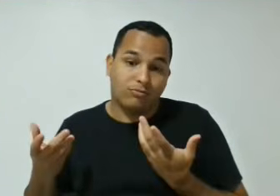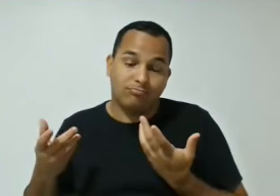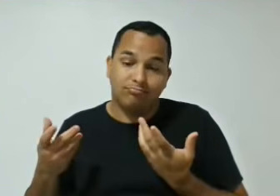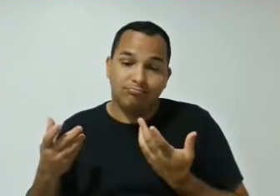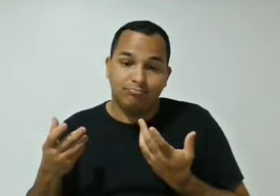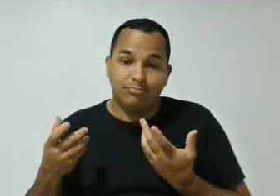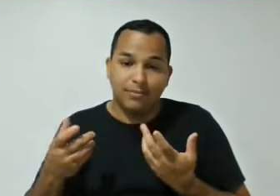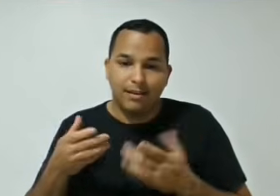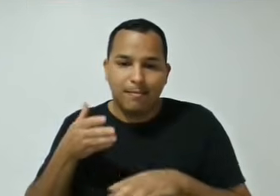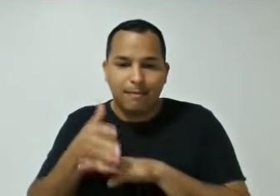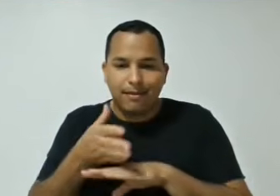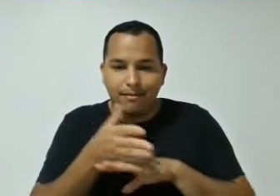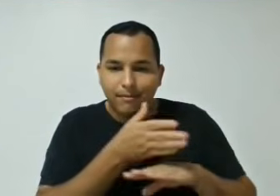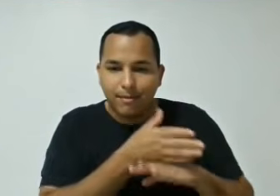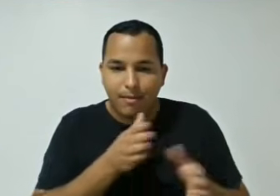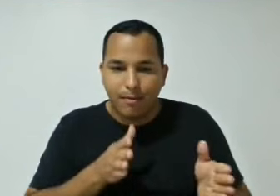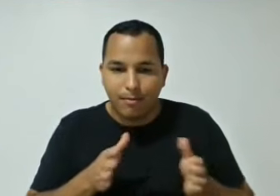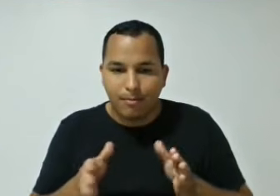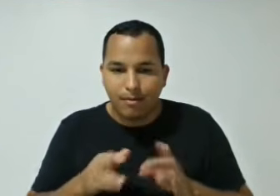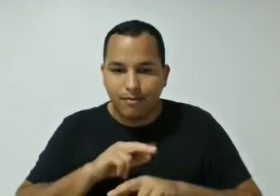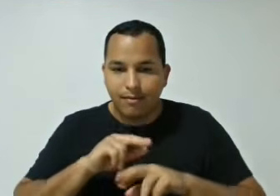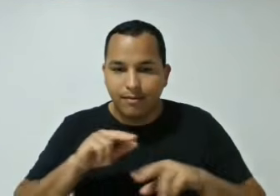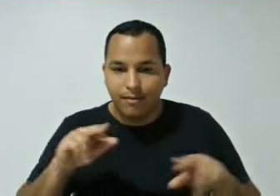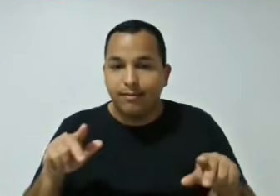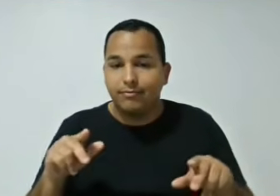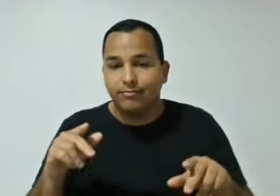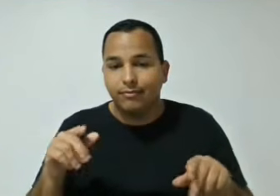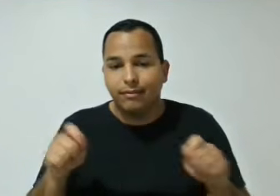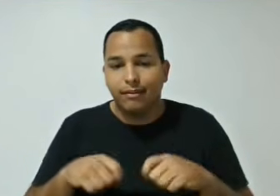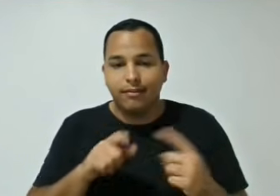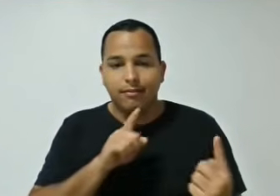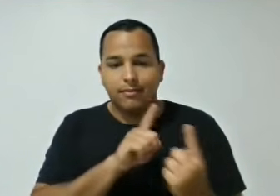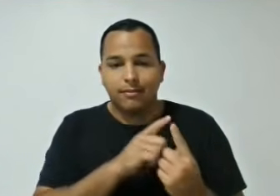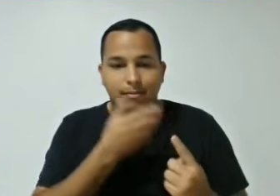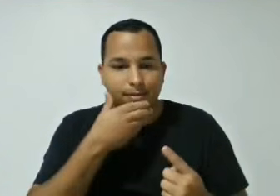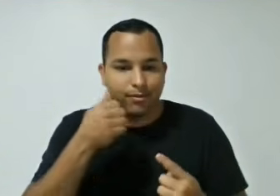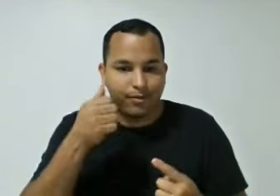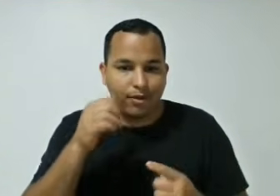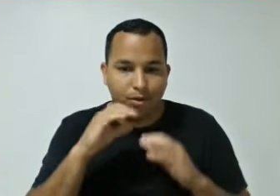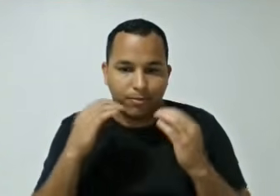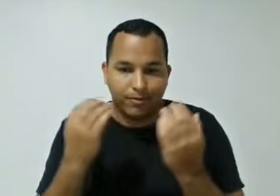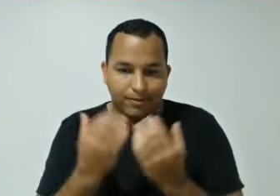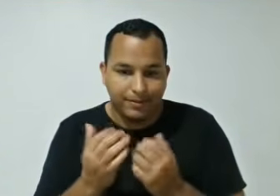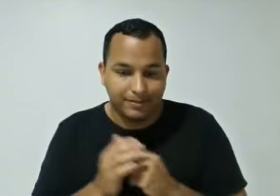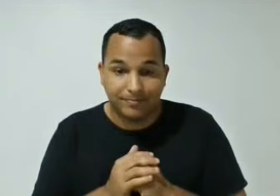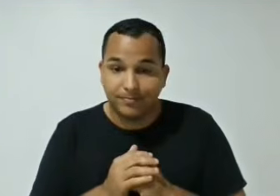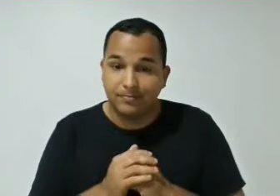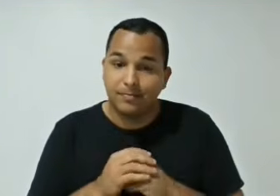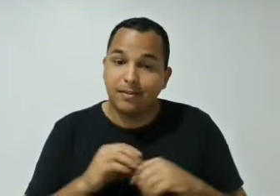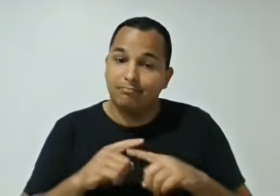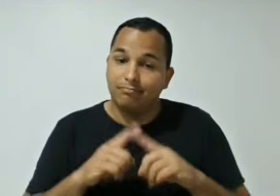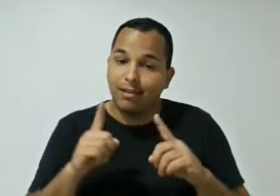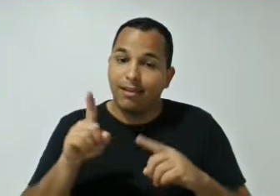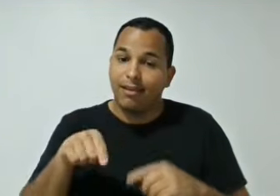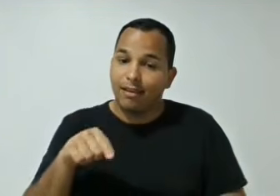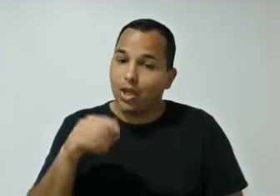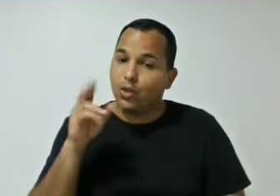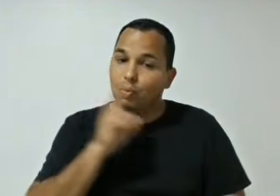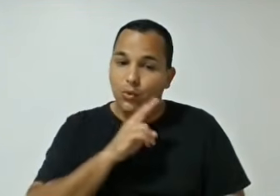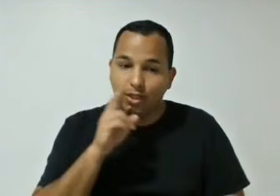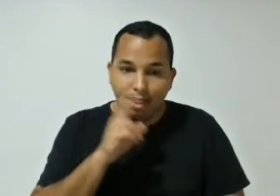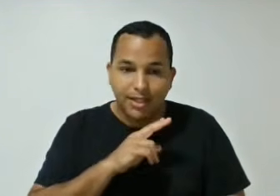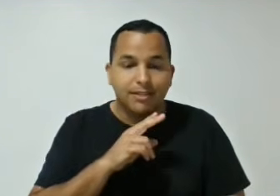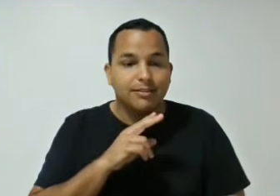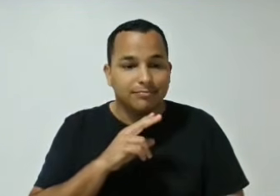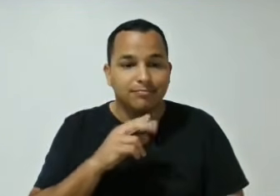em vários momentos, a gente atenderia melhor essa comunidade. Então, acho que isso é urgente, isso tem que ser levado